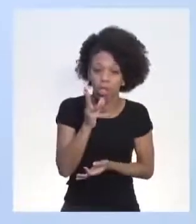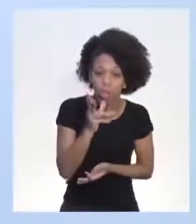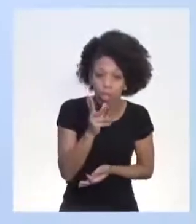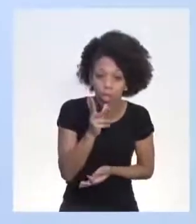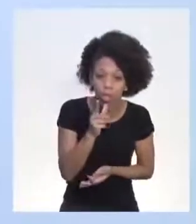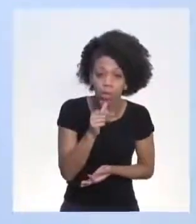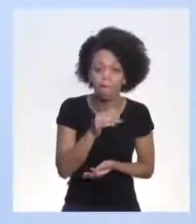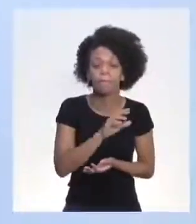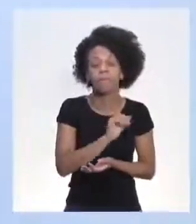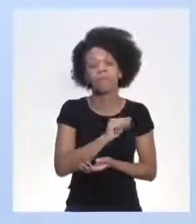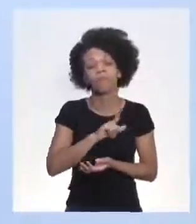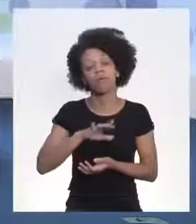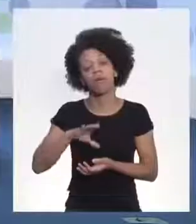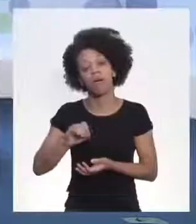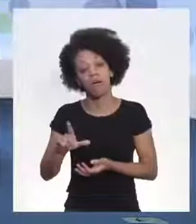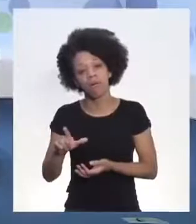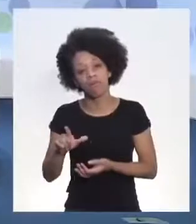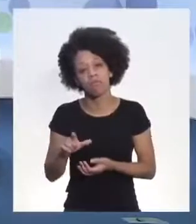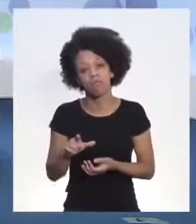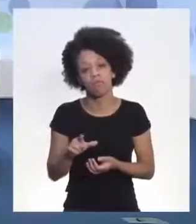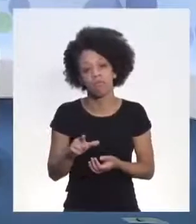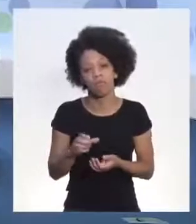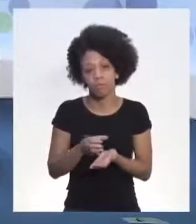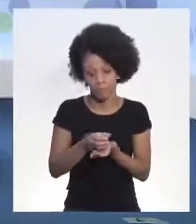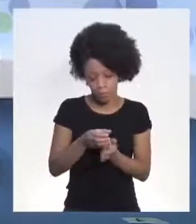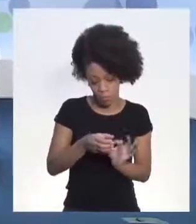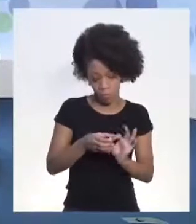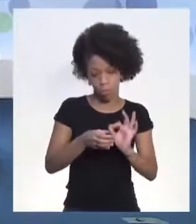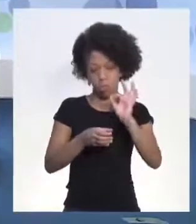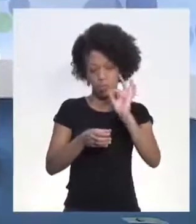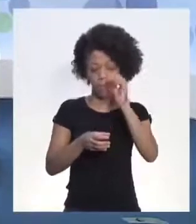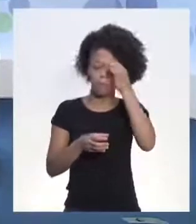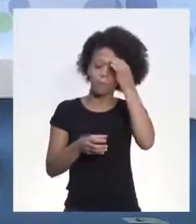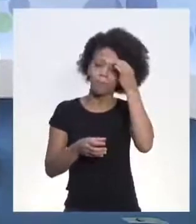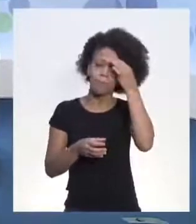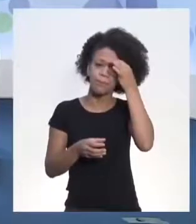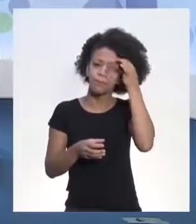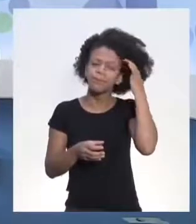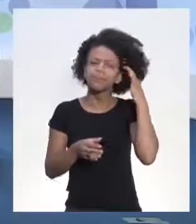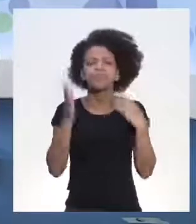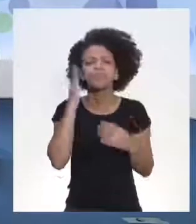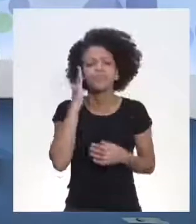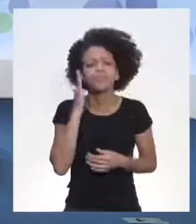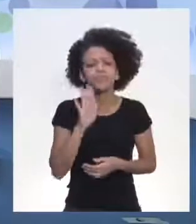álcool dilatar. O que eu fiz? Eu peguei, sabe aqueles,